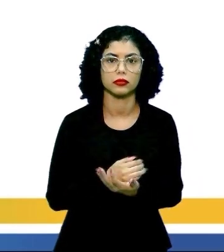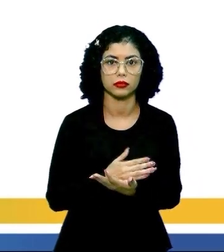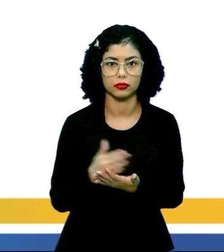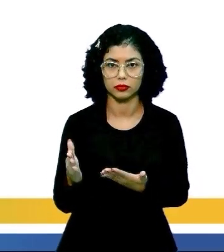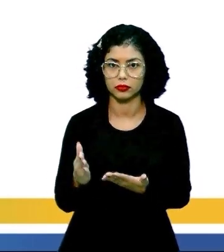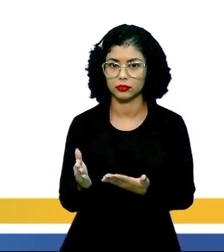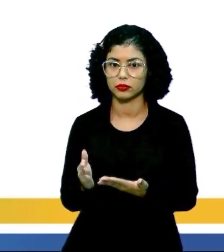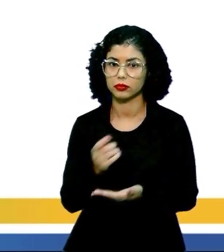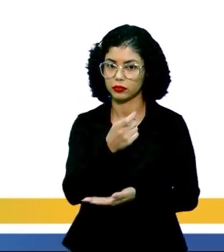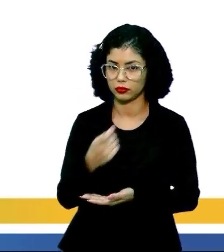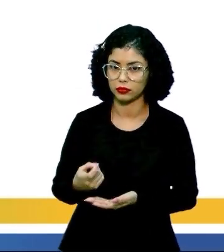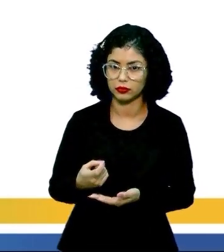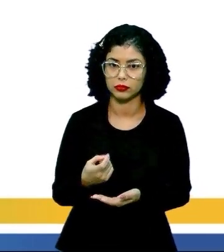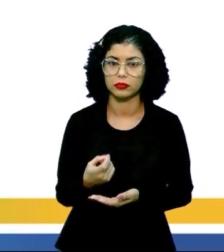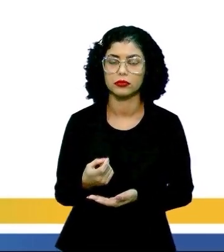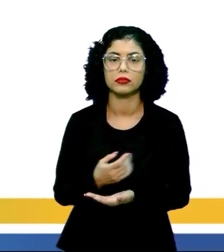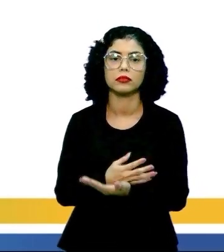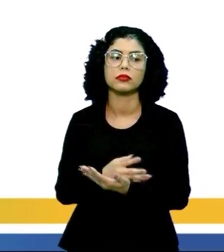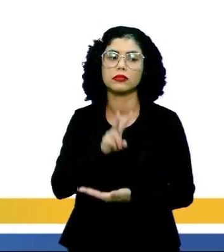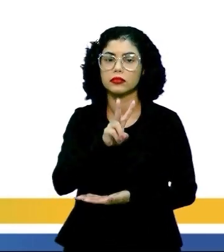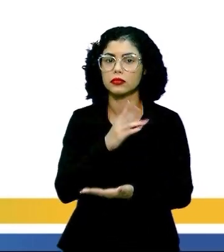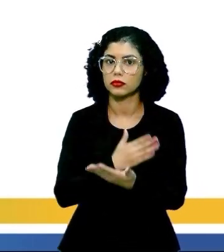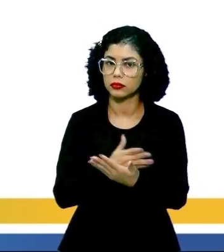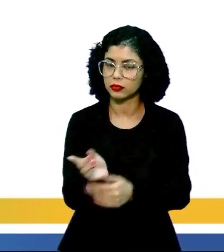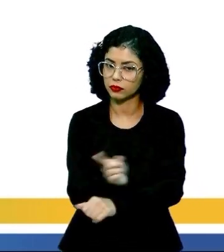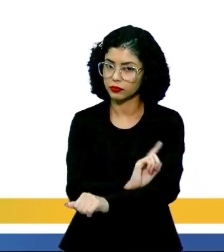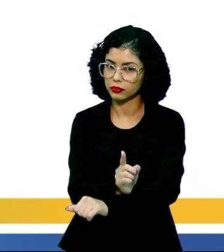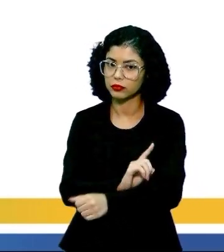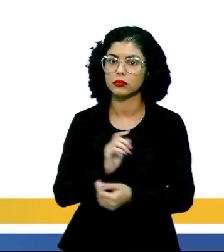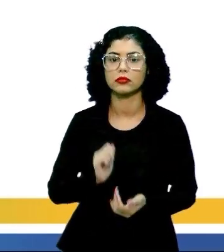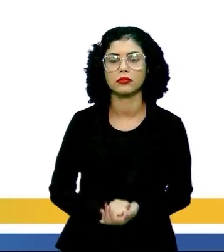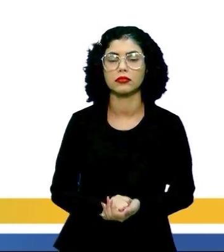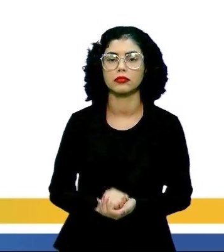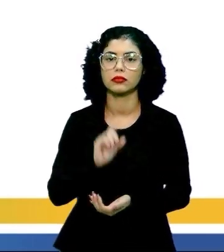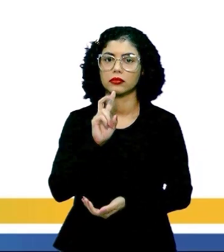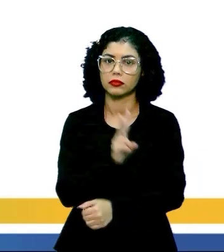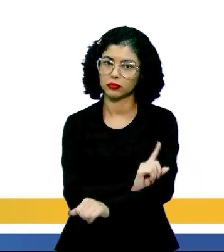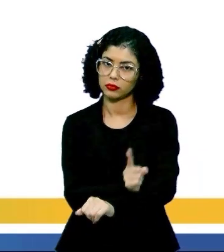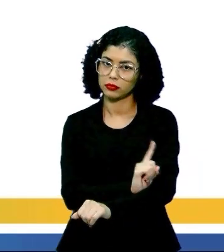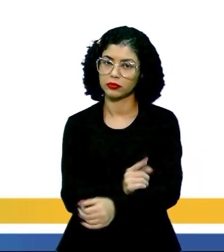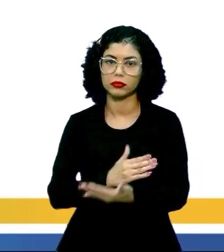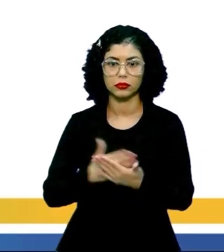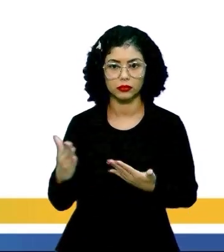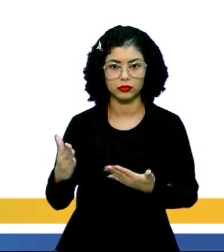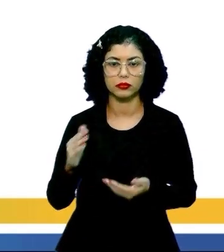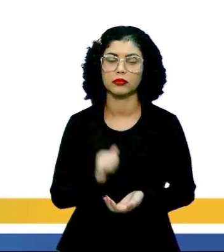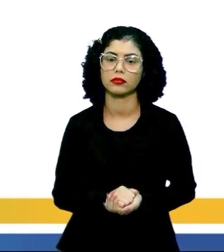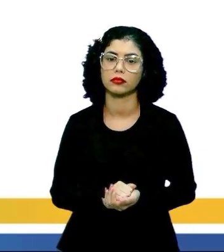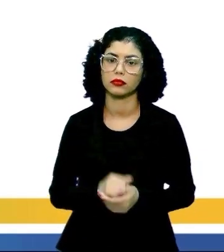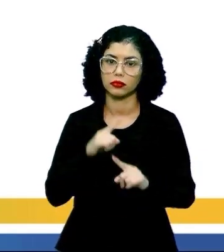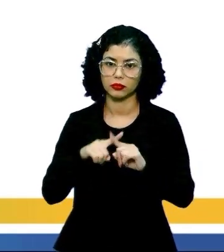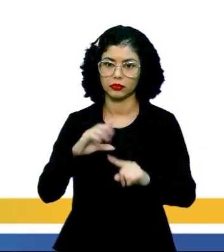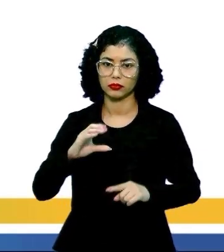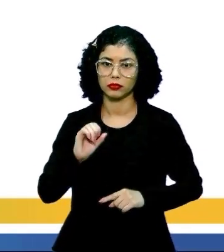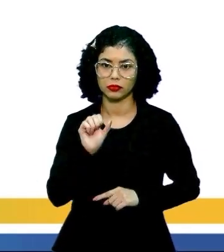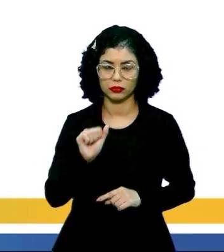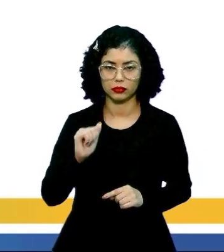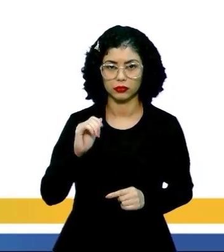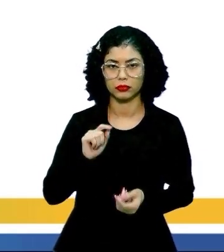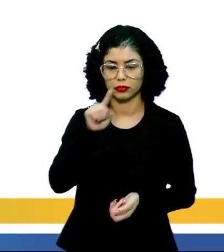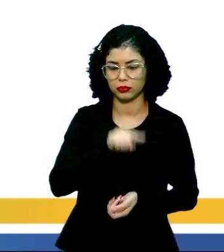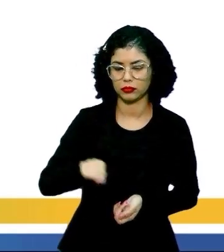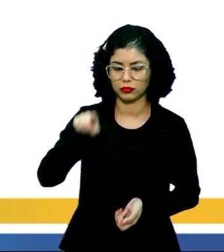um vx que me refiro a velocidade e o v0 velocidade inicial vezes o cosseno de